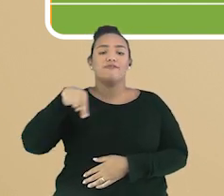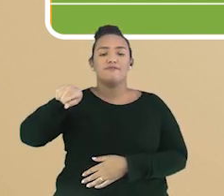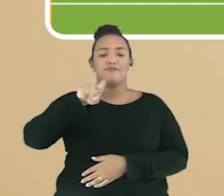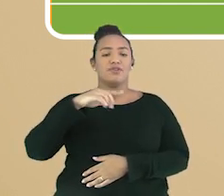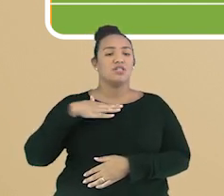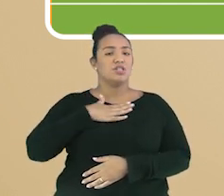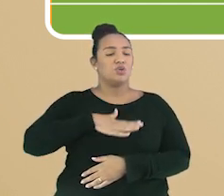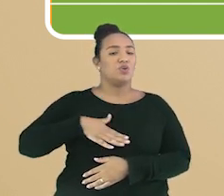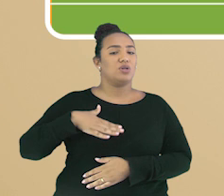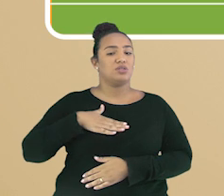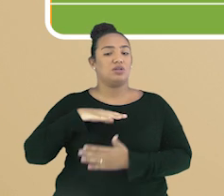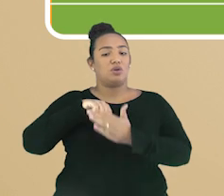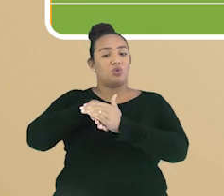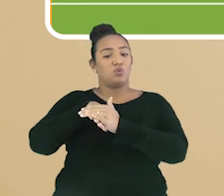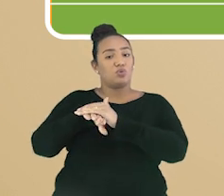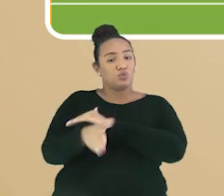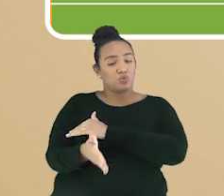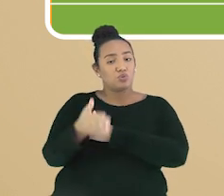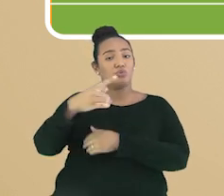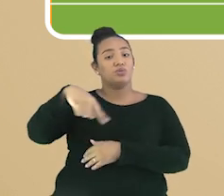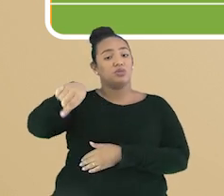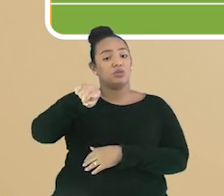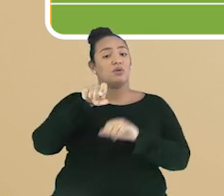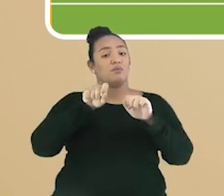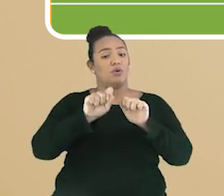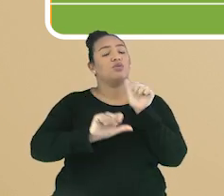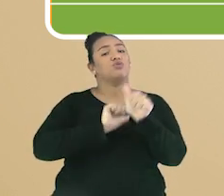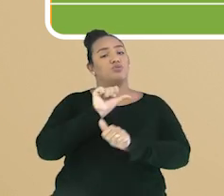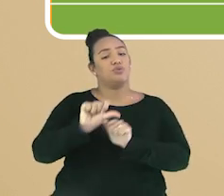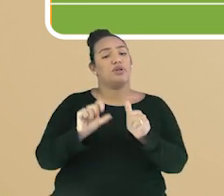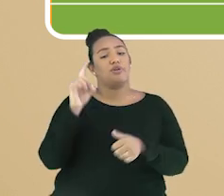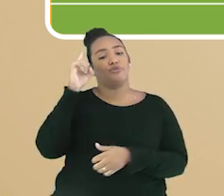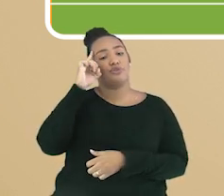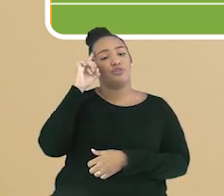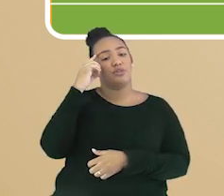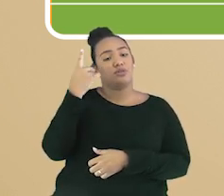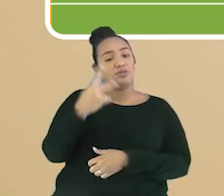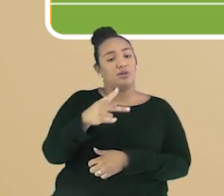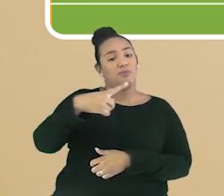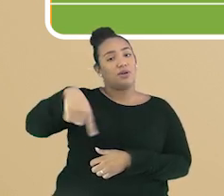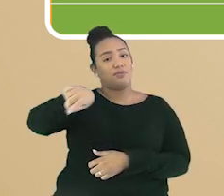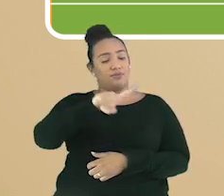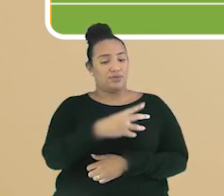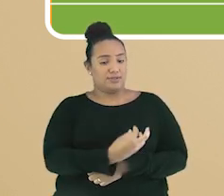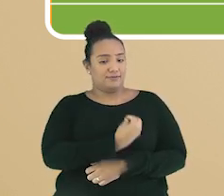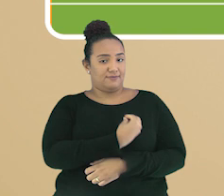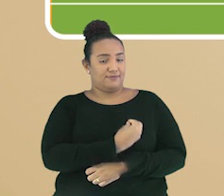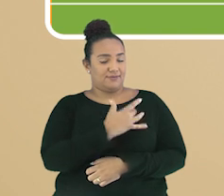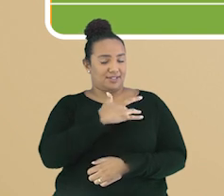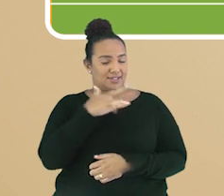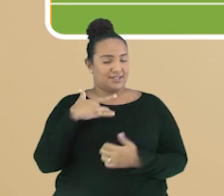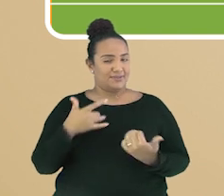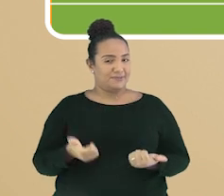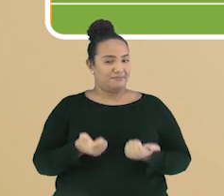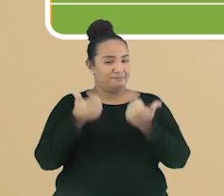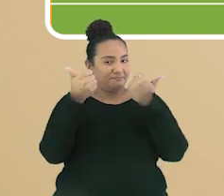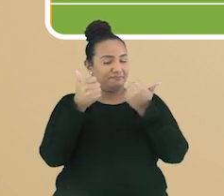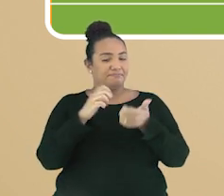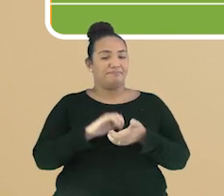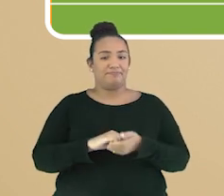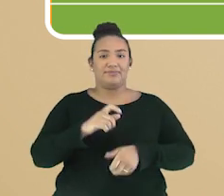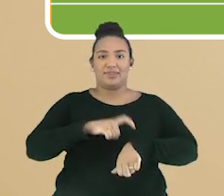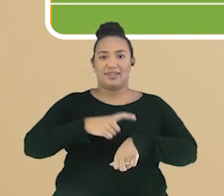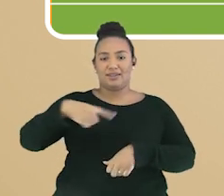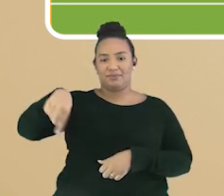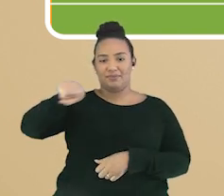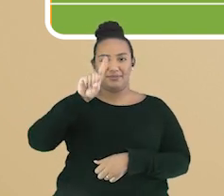e um hábito alimentar que pode mudar em seu dia a dia, para que você viva com mais saúde. Daria um